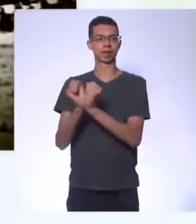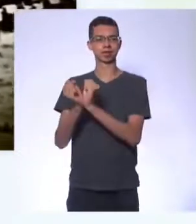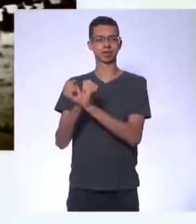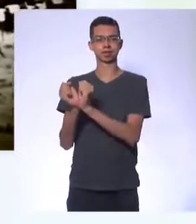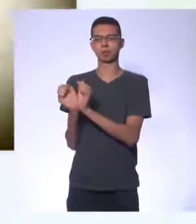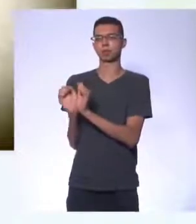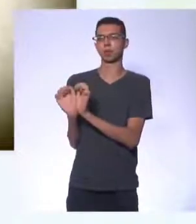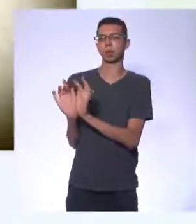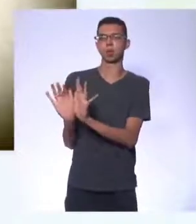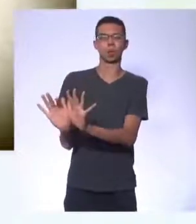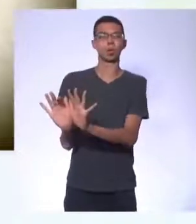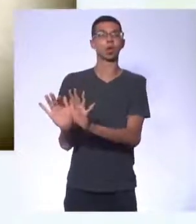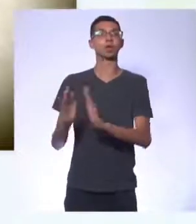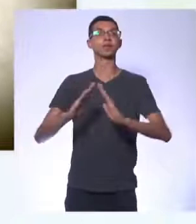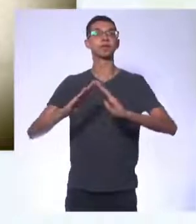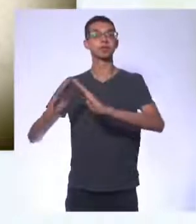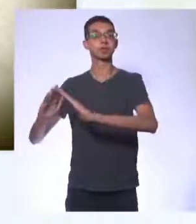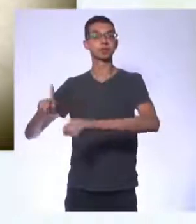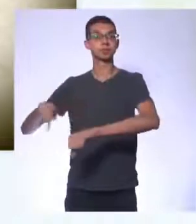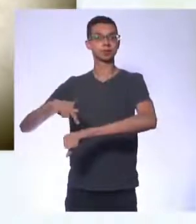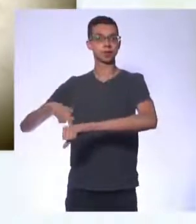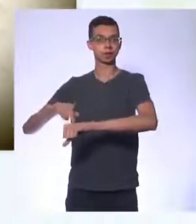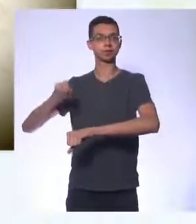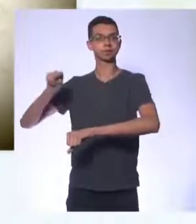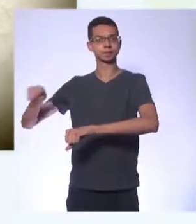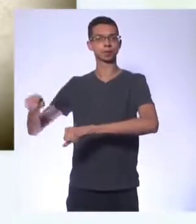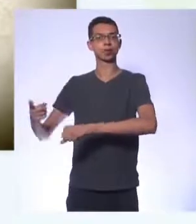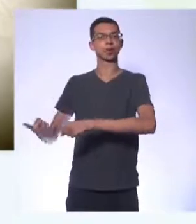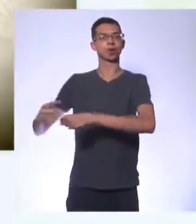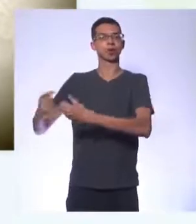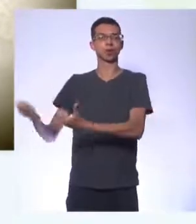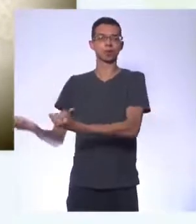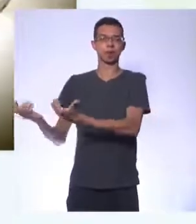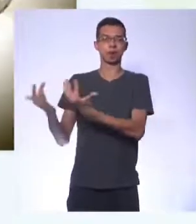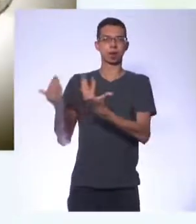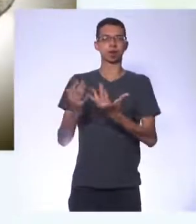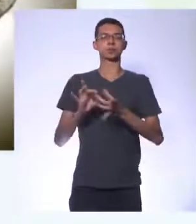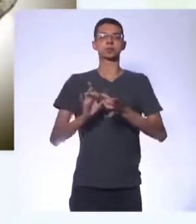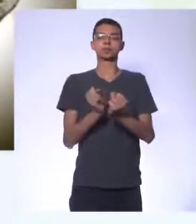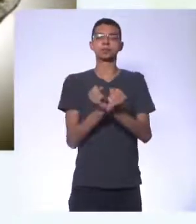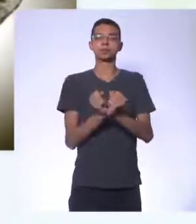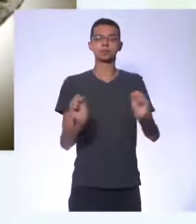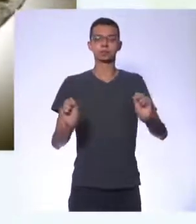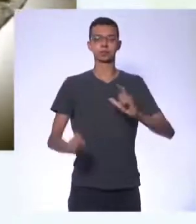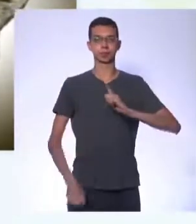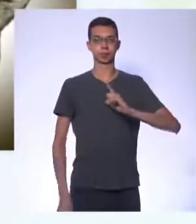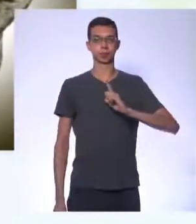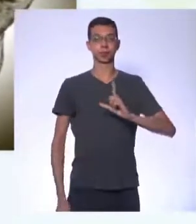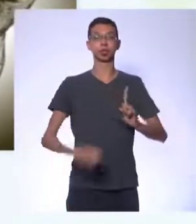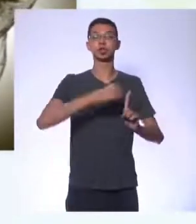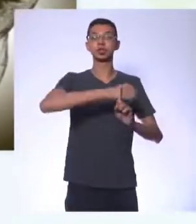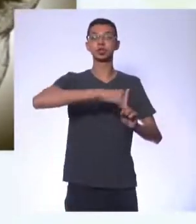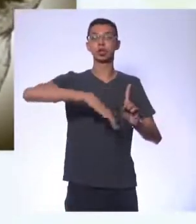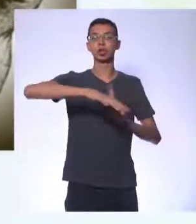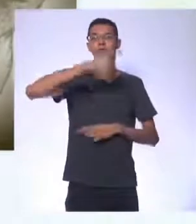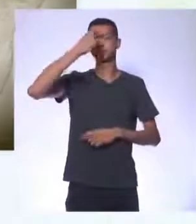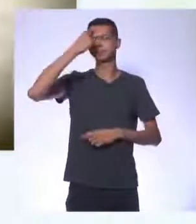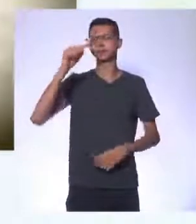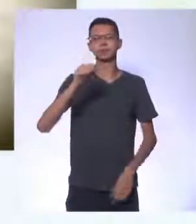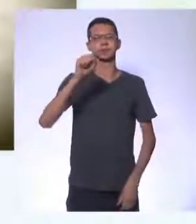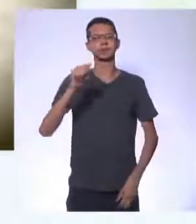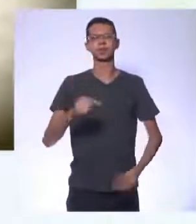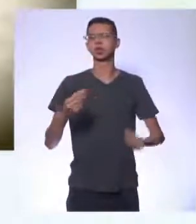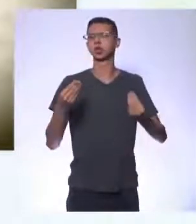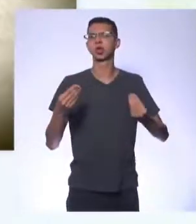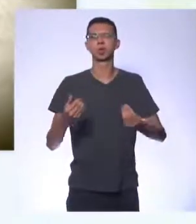no país vizinho. Quando voltam, ganham como prêmio a liberdade. A sociedade então começa a questionar a escravidão. No